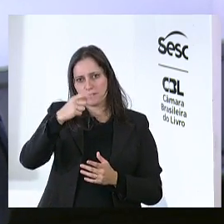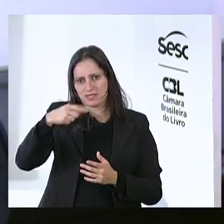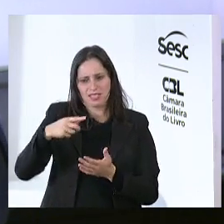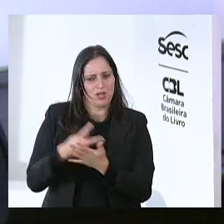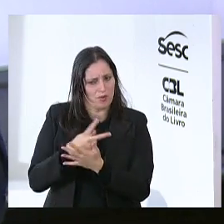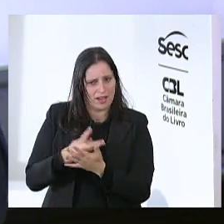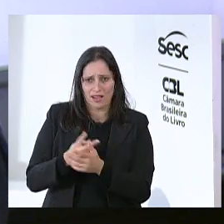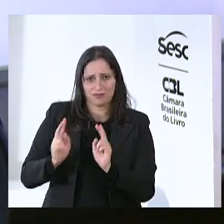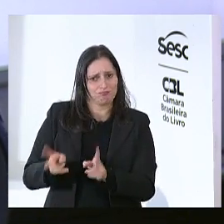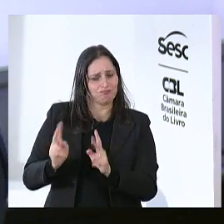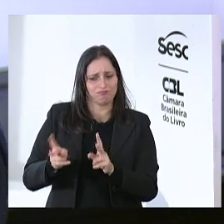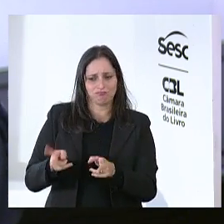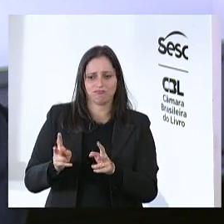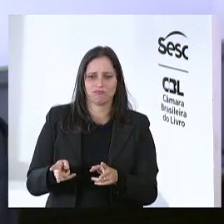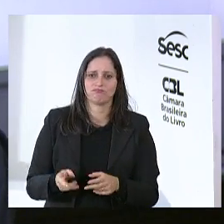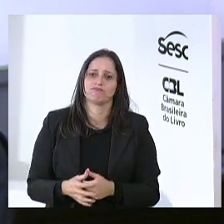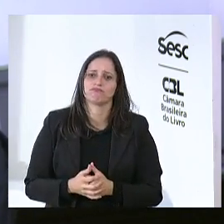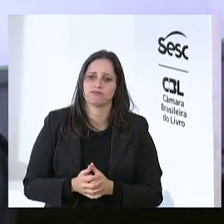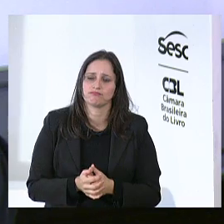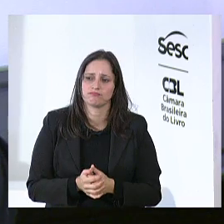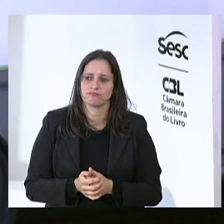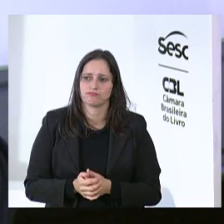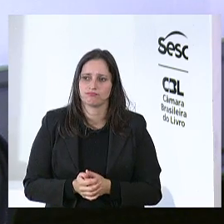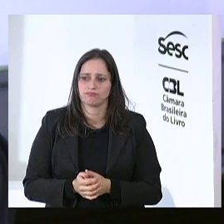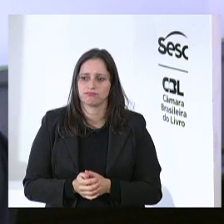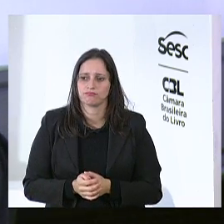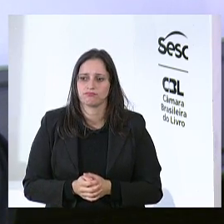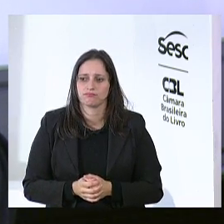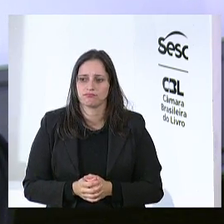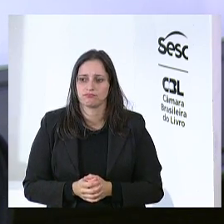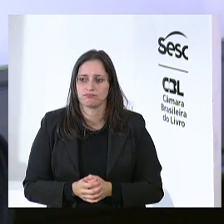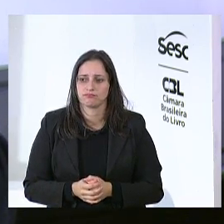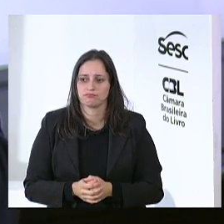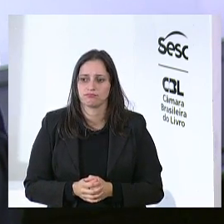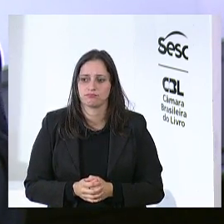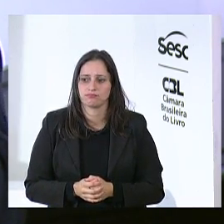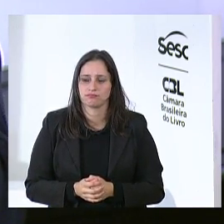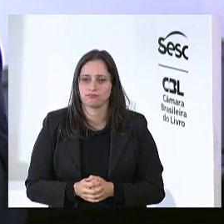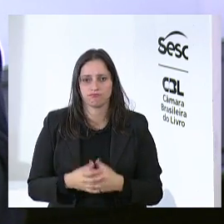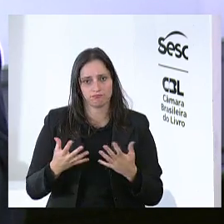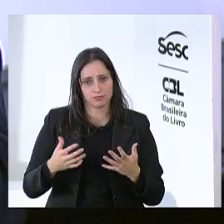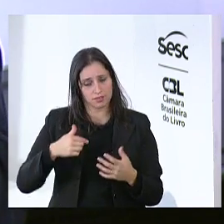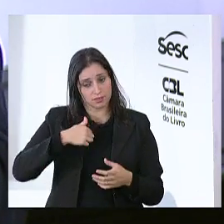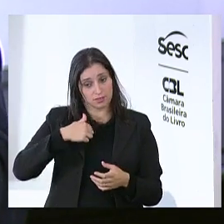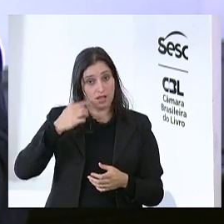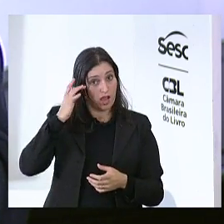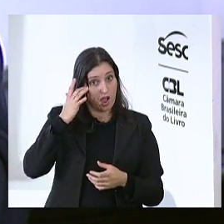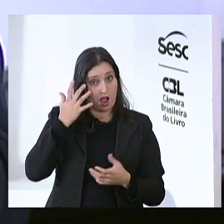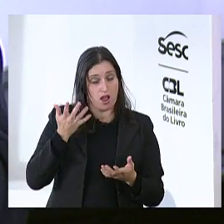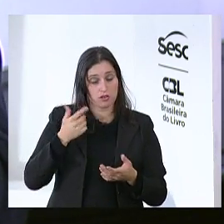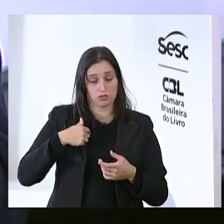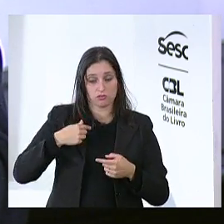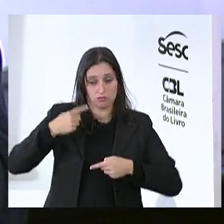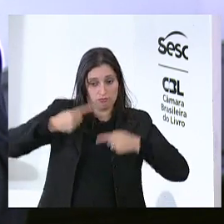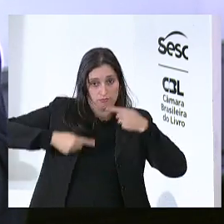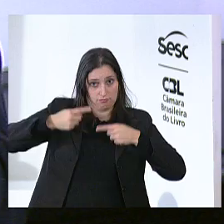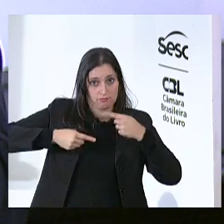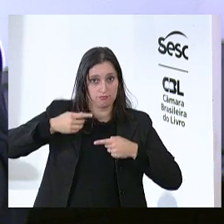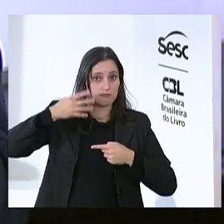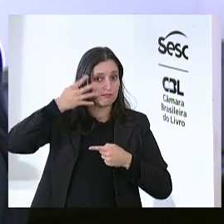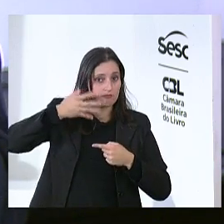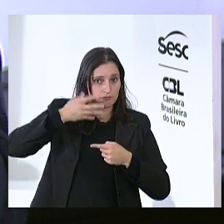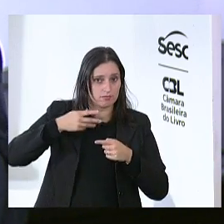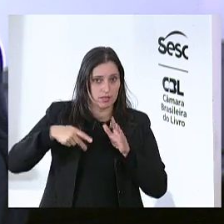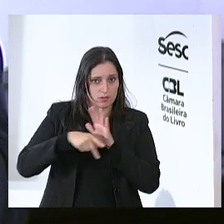bom advogado vai embora. Não é condenado. Então, eu acho que a gente precisa qualificar o debate sobre corrupção. O debate sobre corrupção no